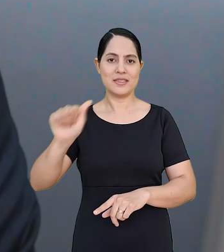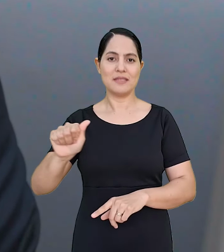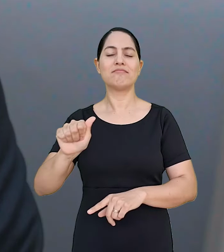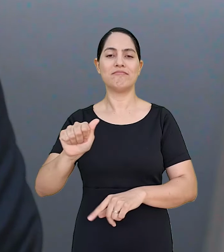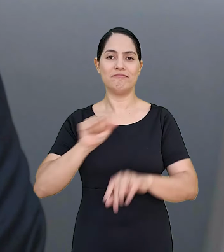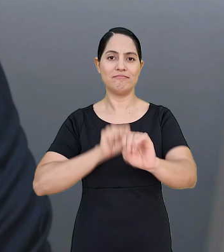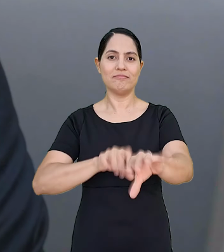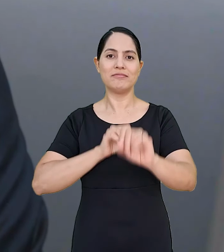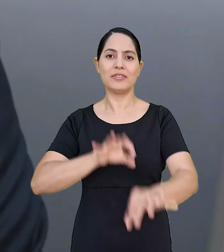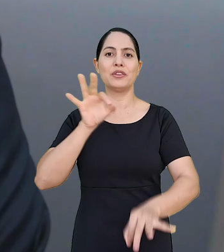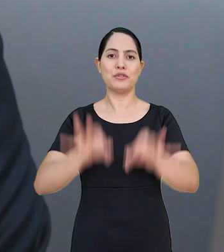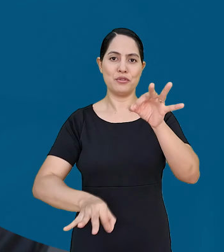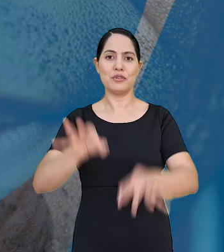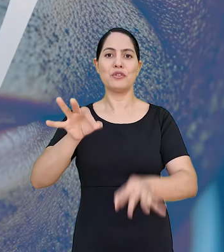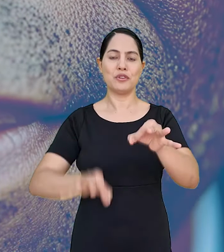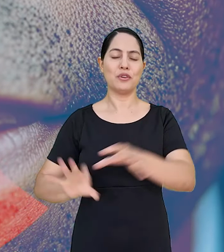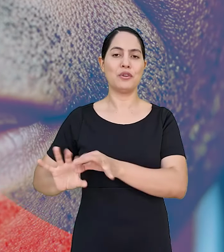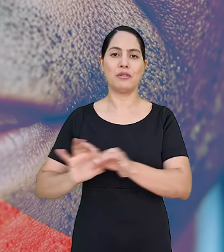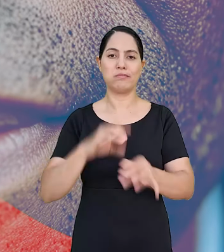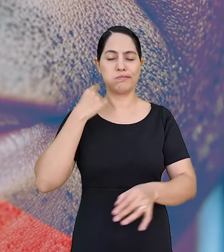jurídico para a advocacia brasileira.